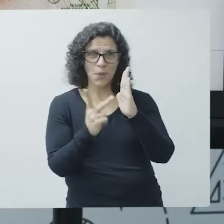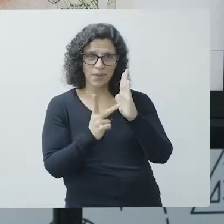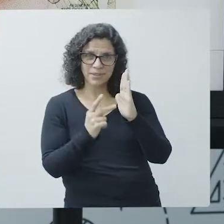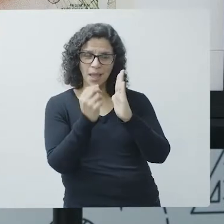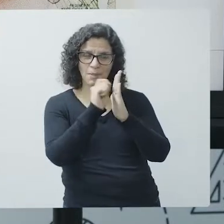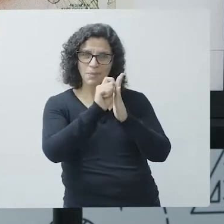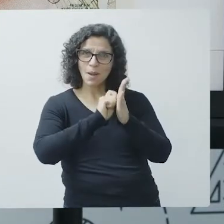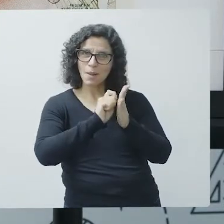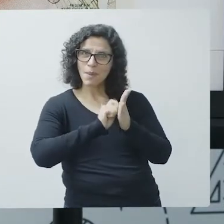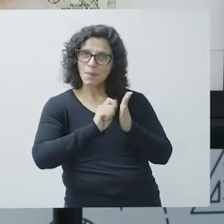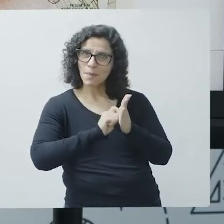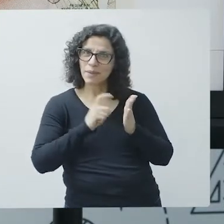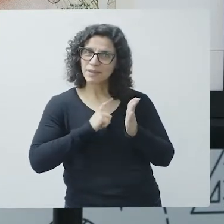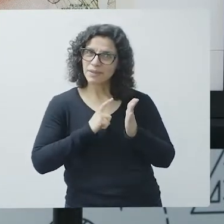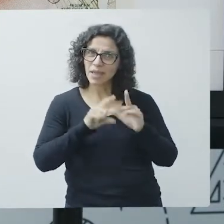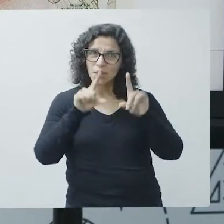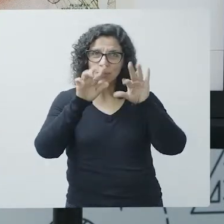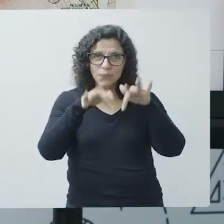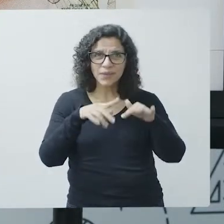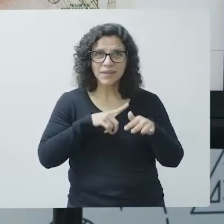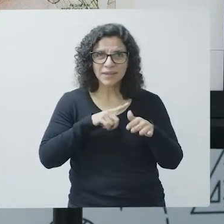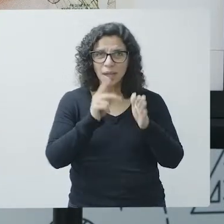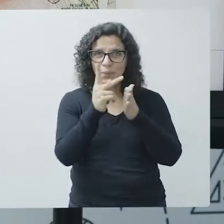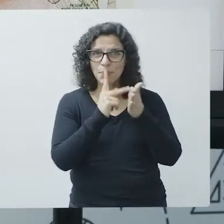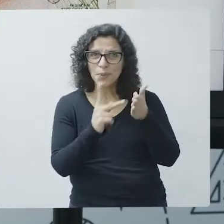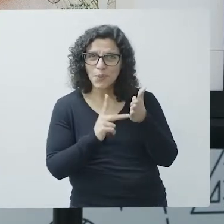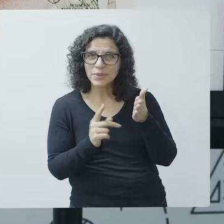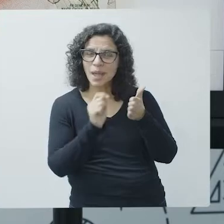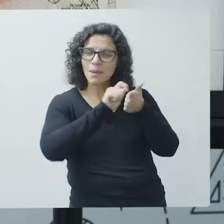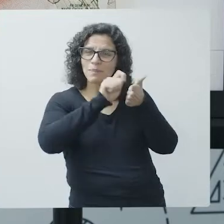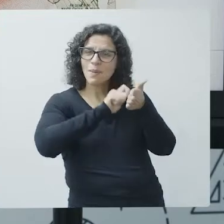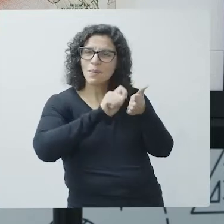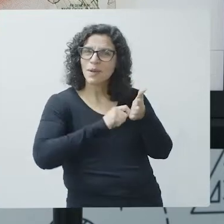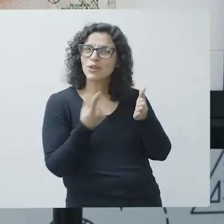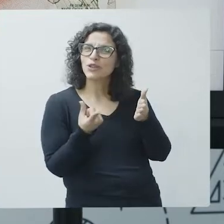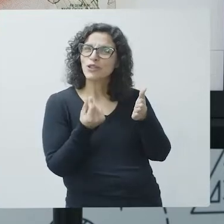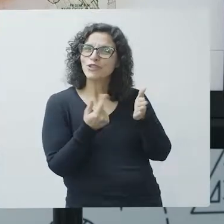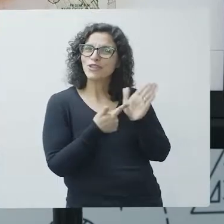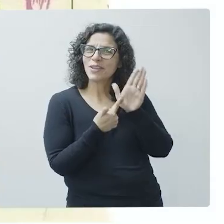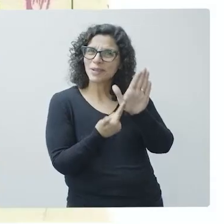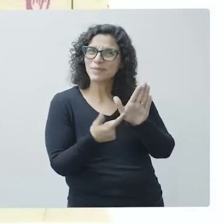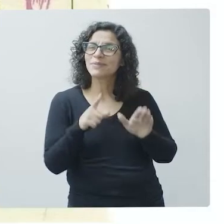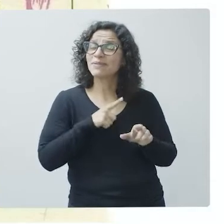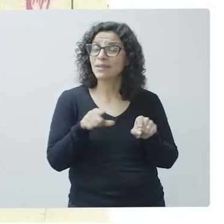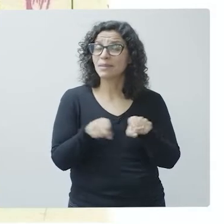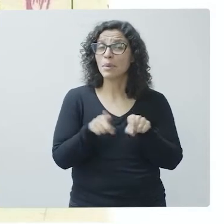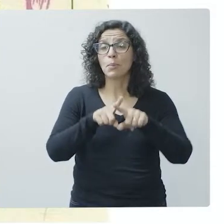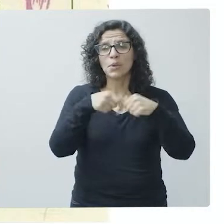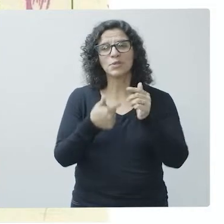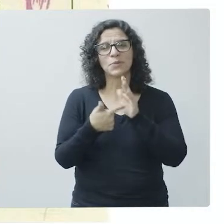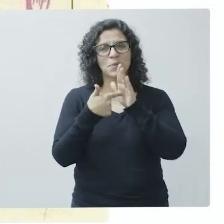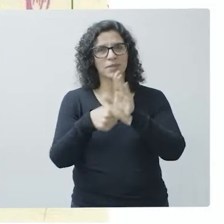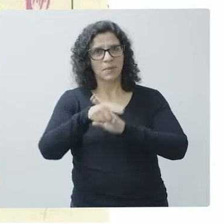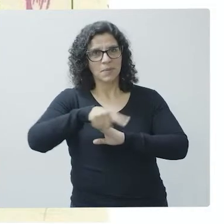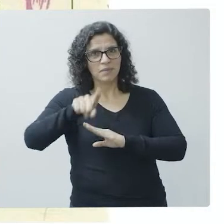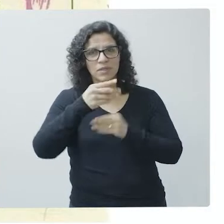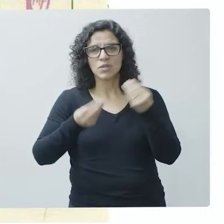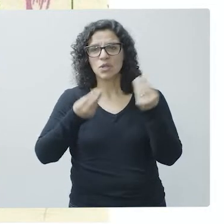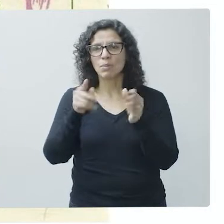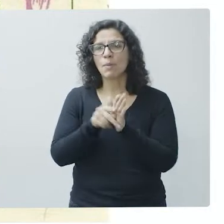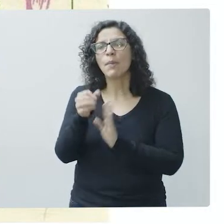desse poema, a última parte do poema desse primeiro que nós fizemos a leitura. Por isso que eu trouxe para vocês